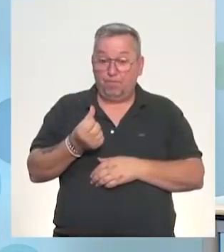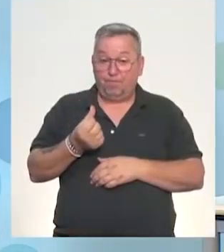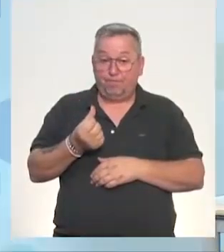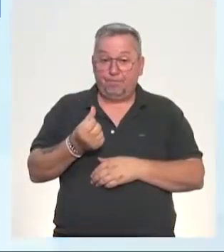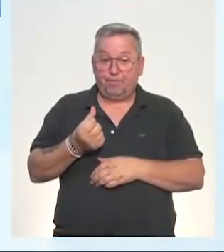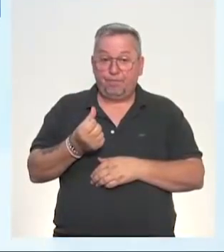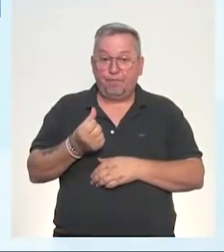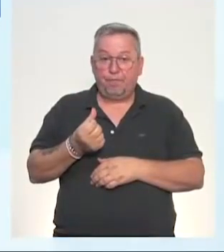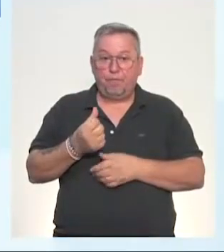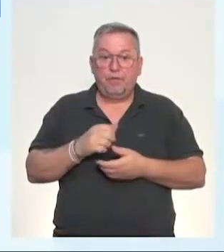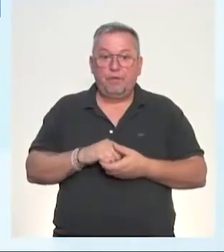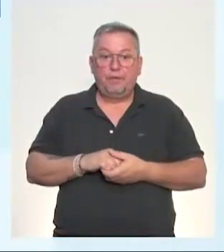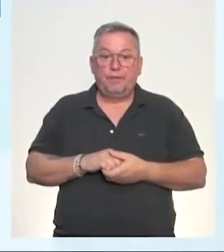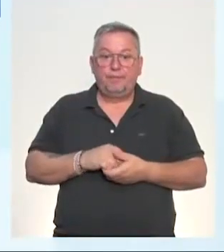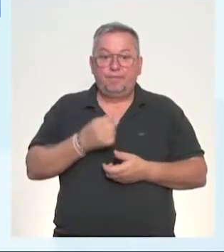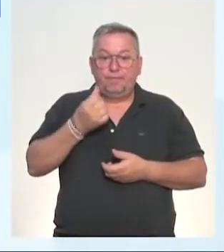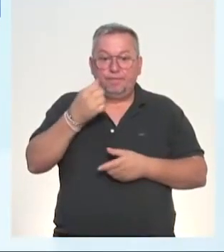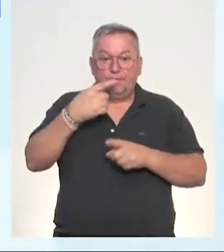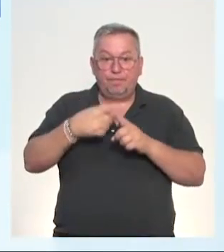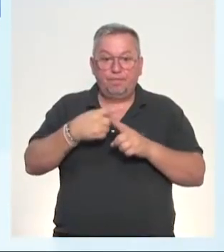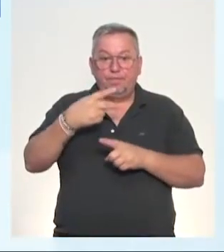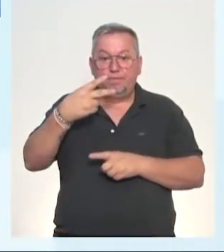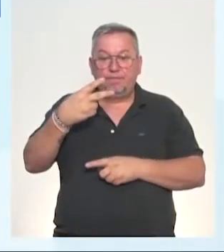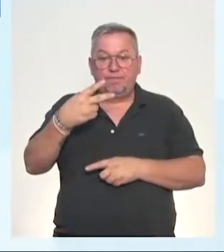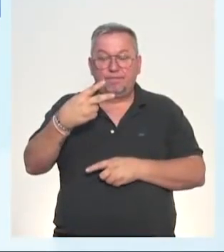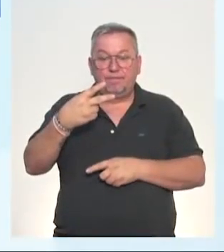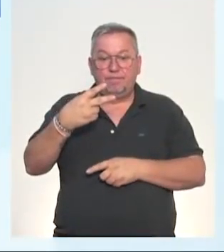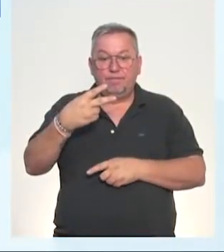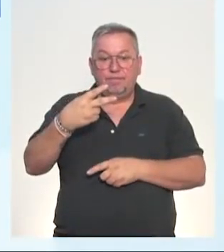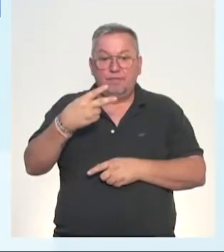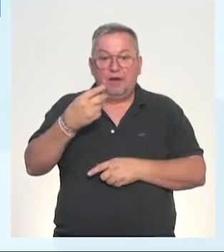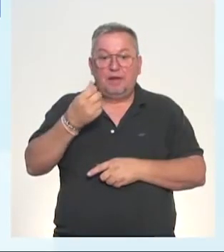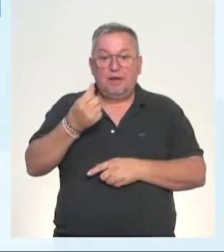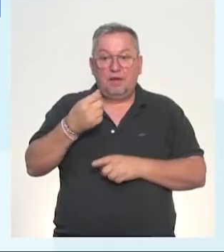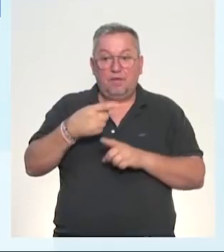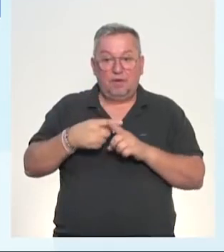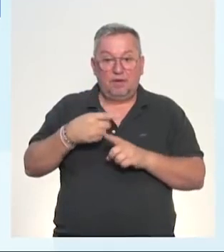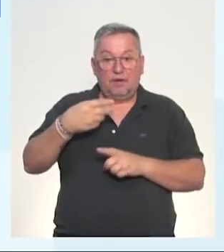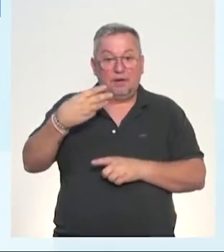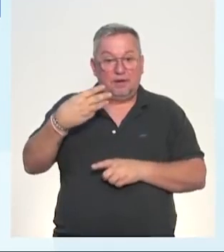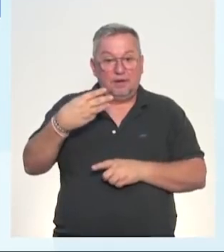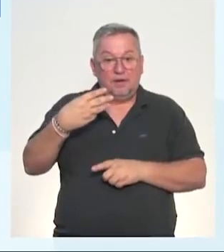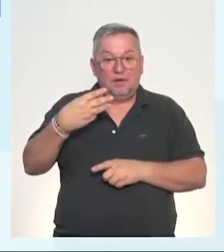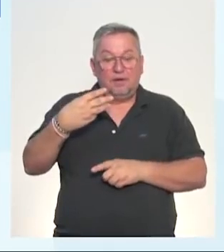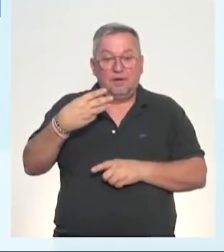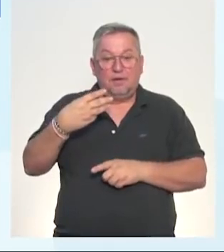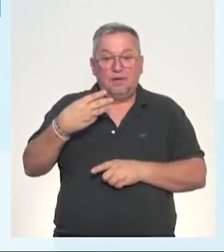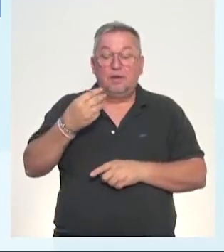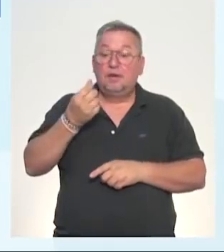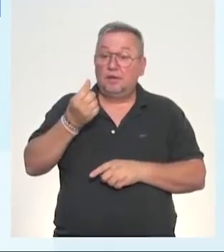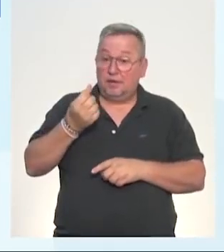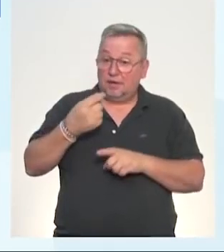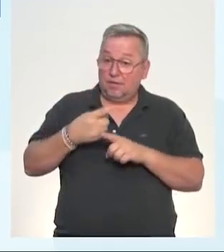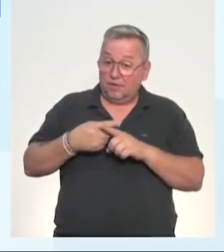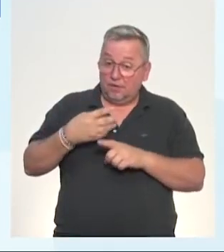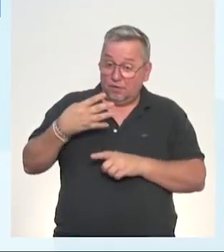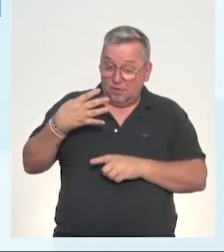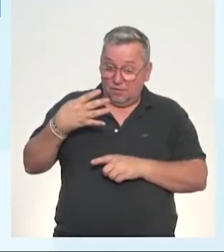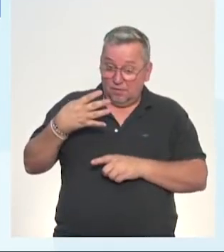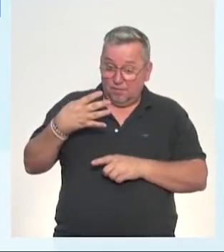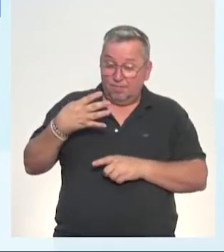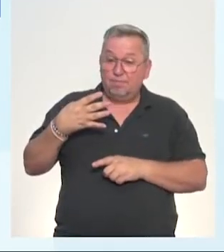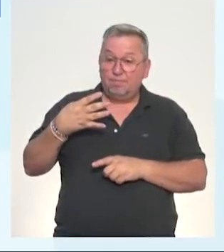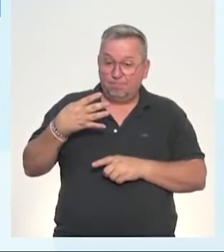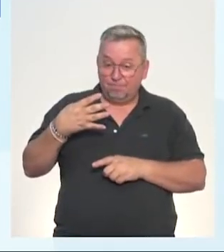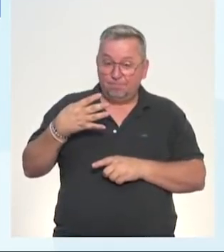O segundo elemento, 6 vezes o 2. O terceiro elemento, 6 vezes 3. Quarto elemento, 6 vezes